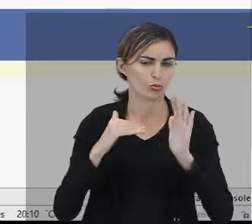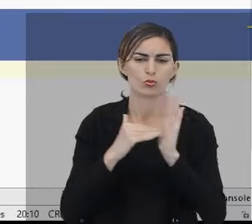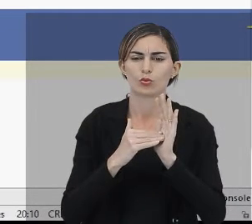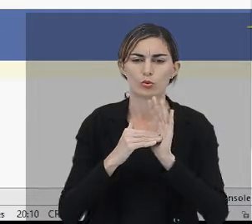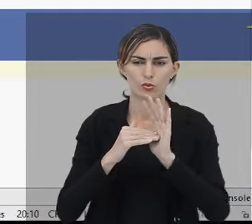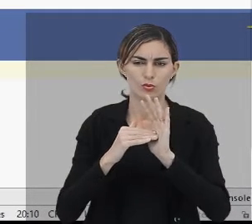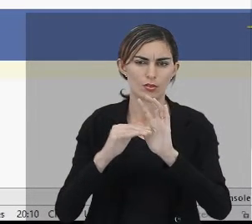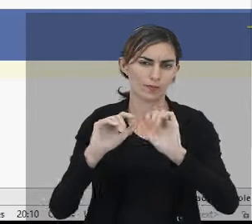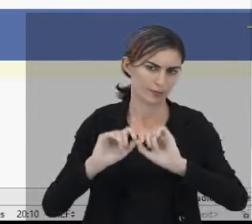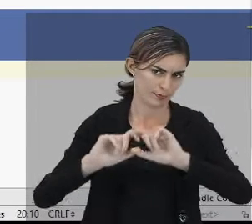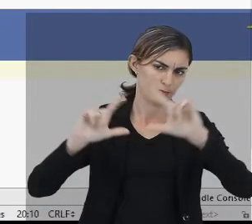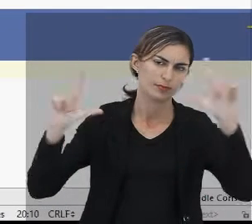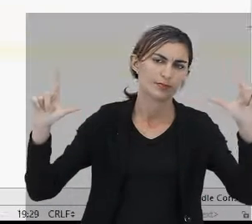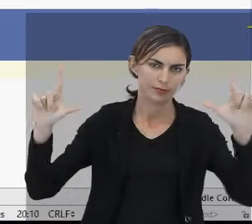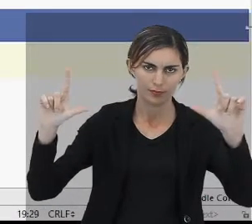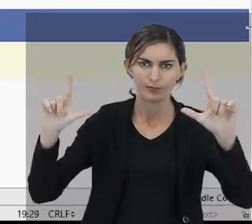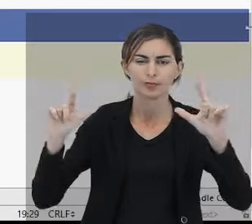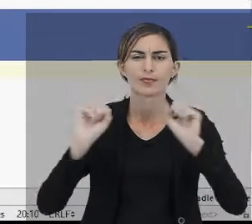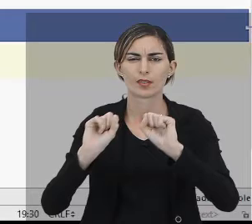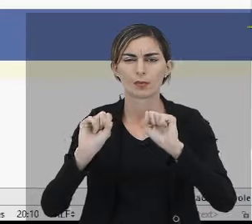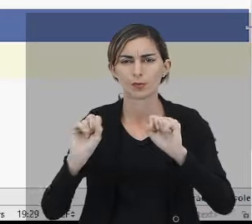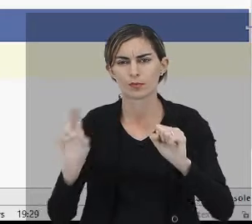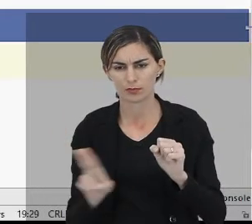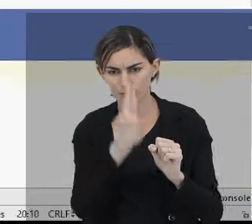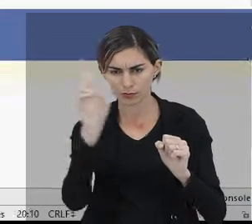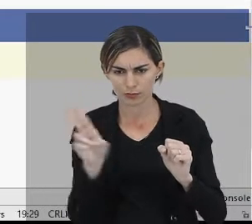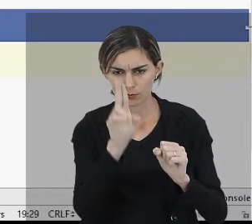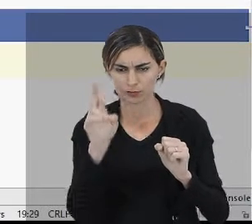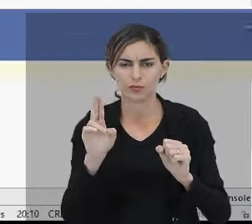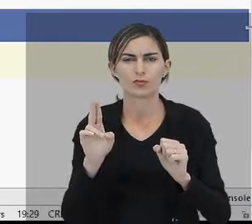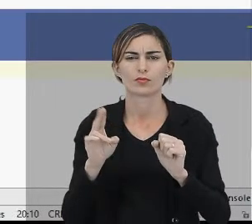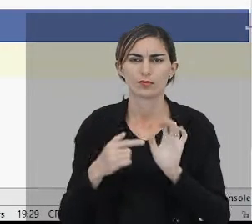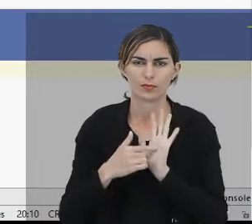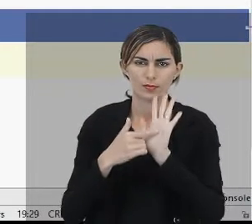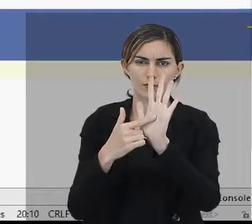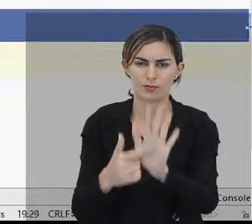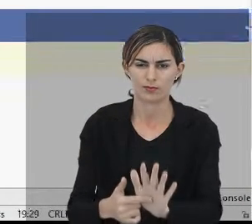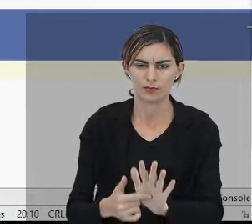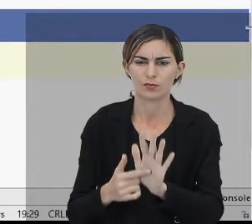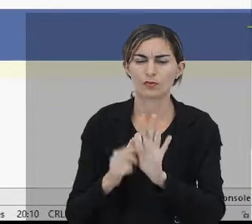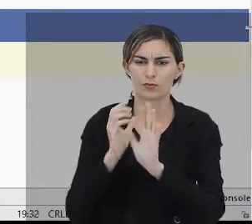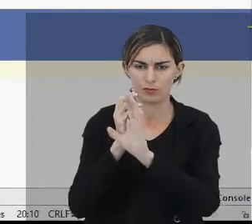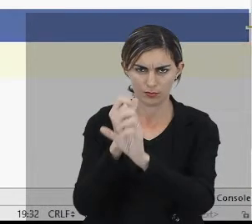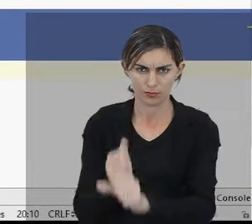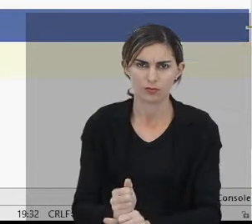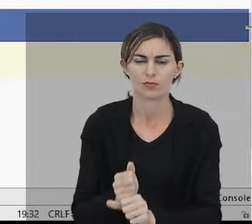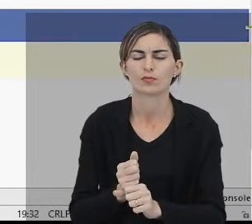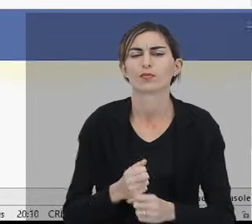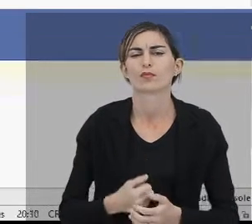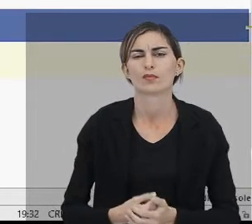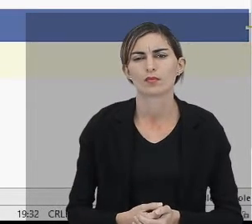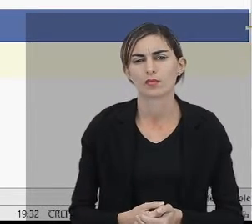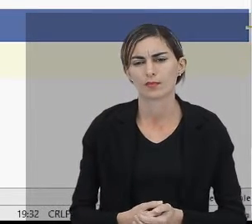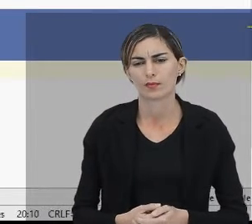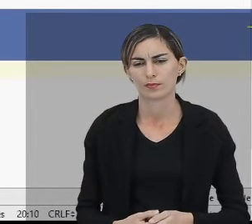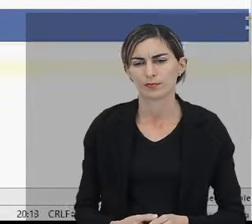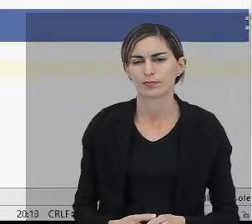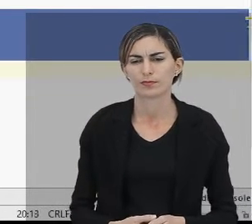toda essa área, eu posso simplesmente utilizá-la para contabilizar os botões.